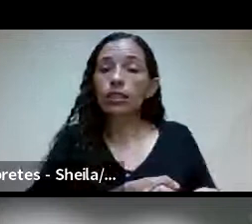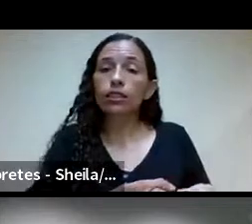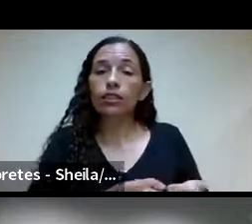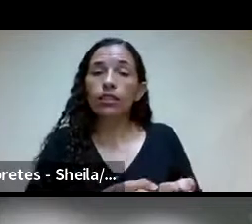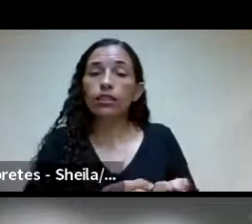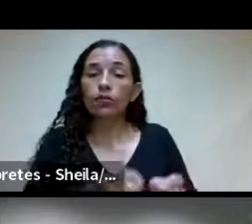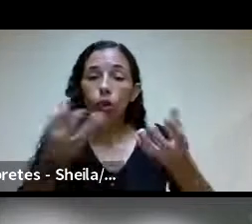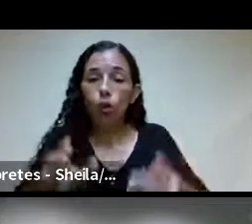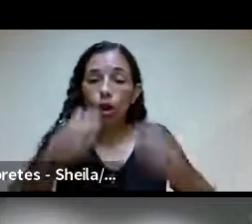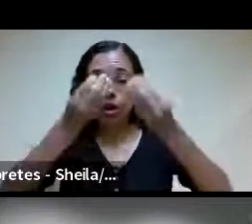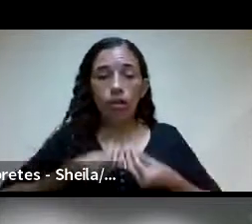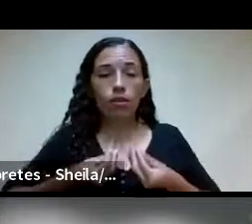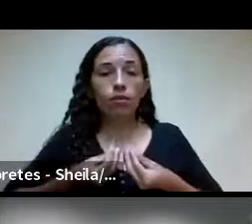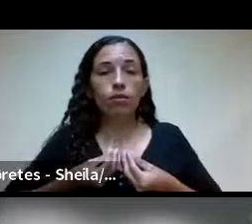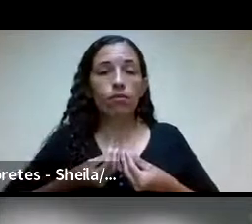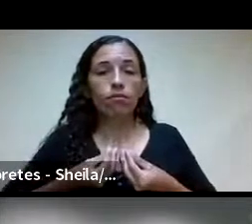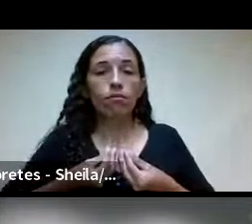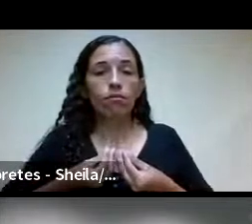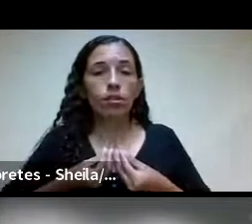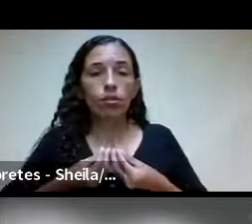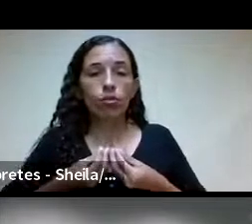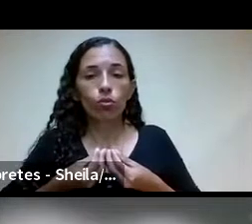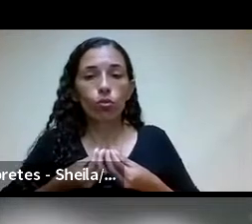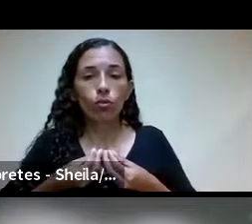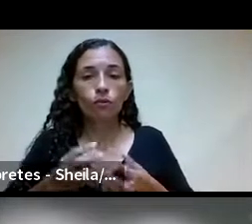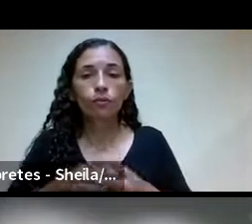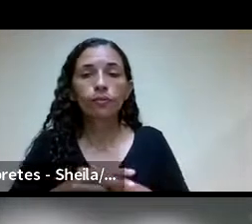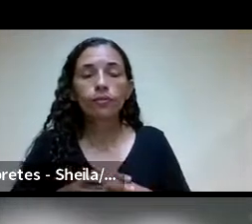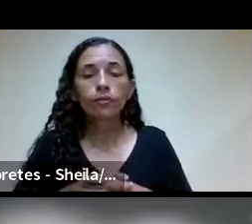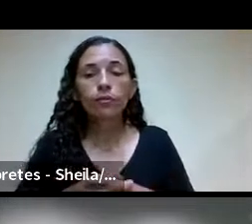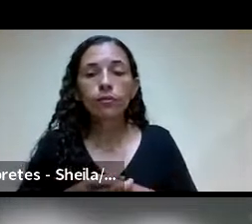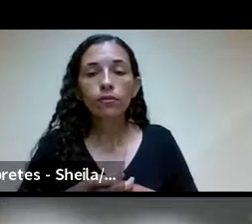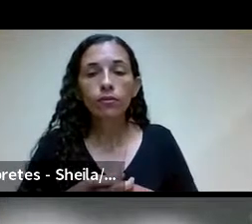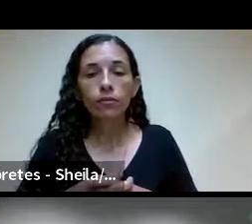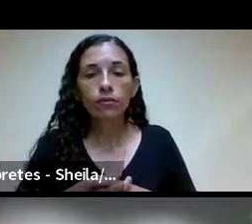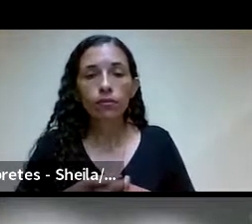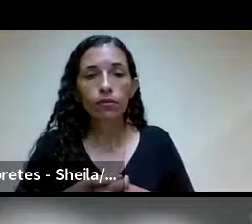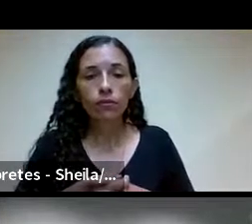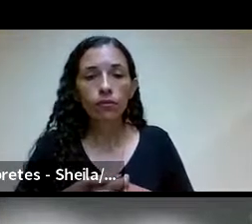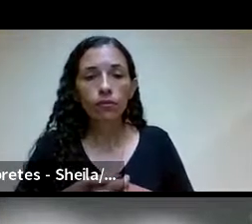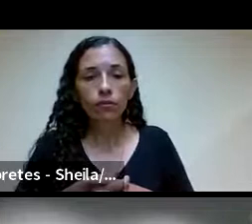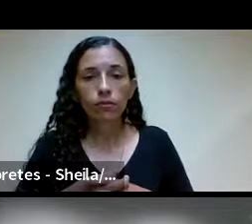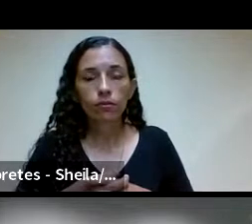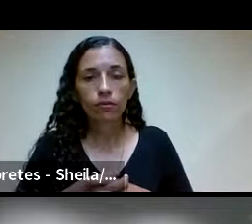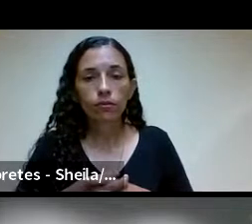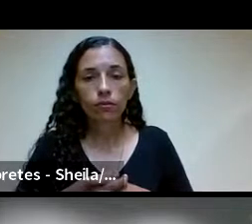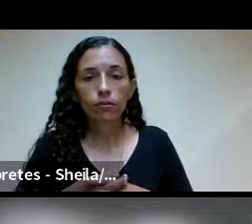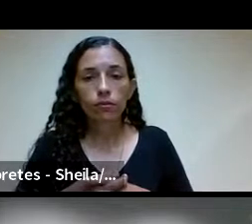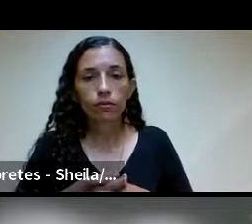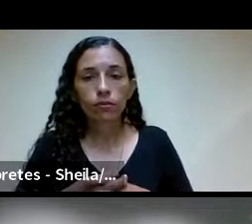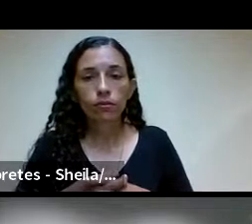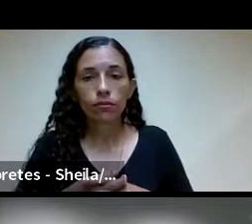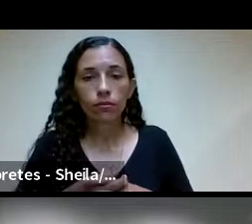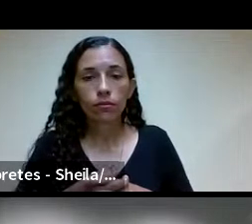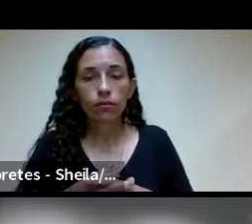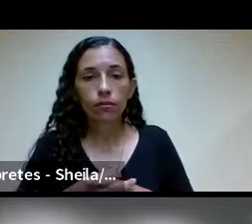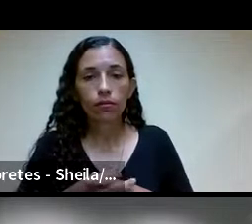e-mail enviado da serventia judiciária chegou a Mossoró hoje.